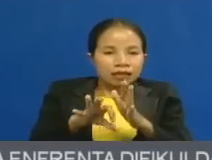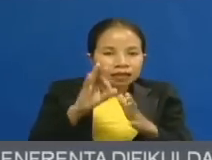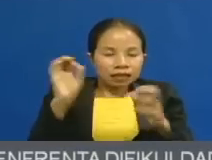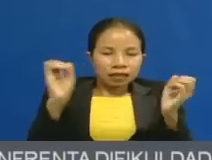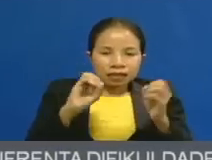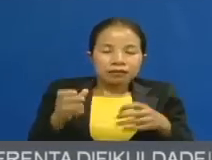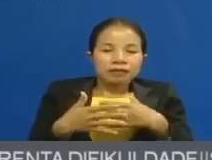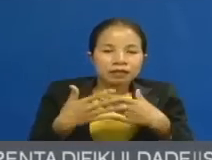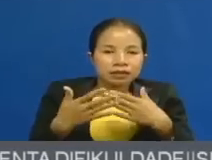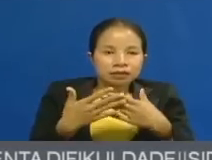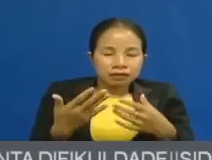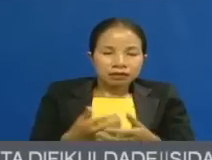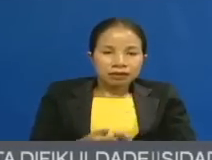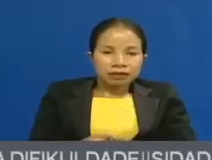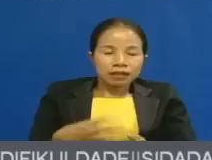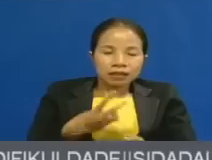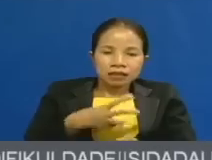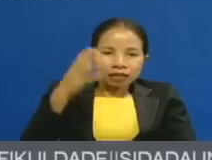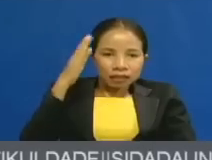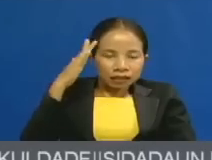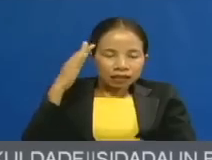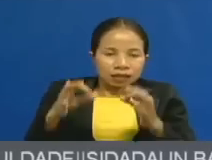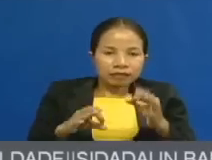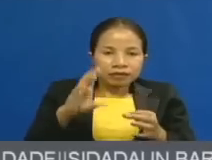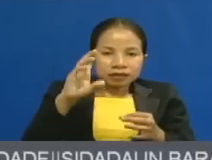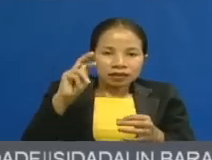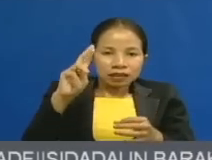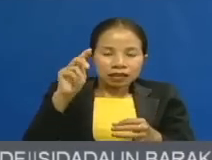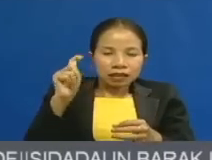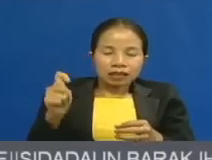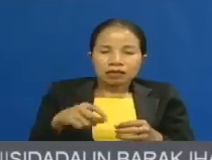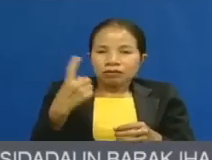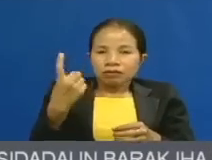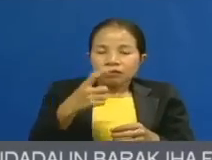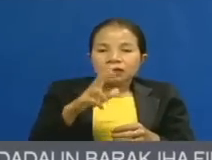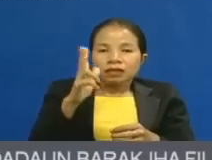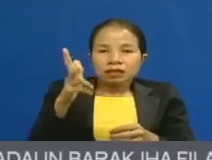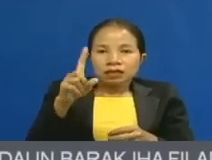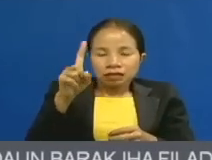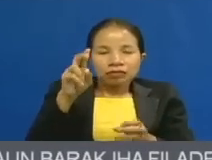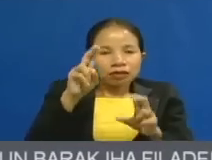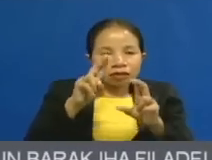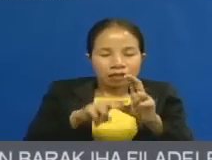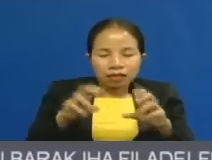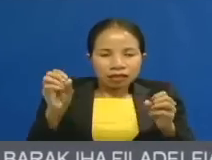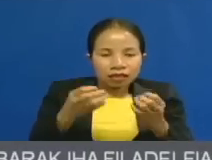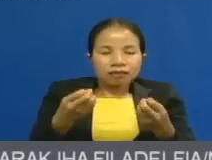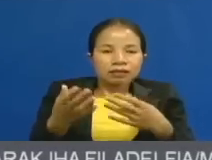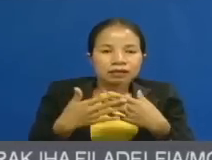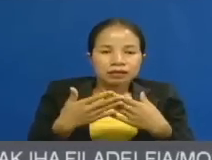maioria simples e tá tendo que atacar sem RT manang rode 31 cadeiras então lá toa maioria